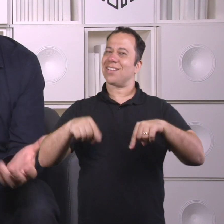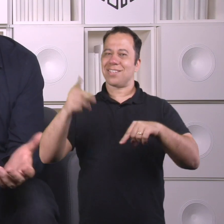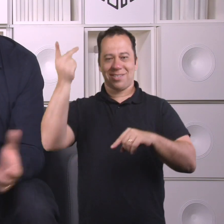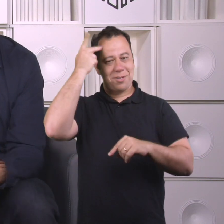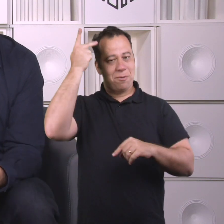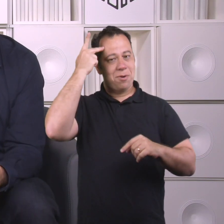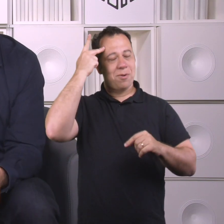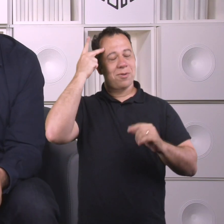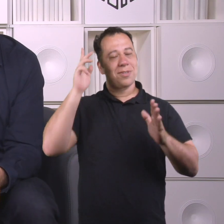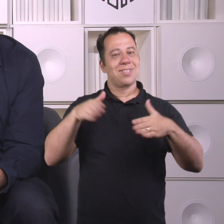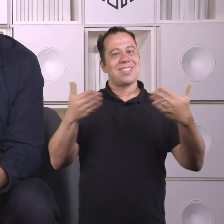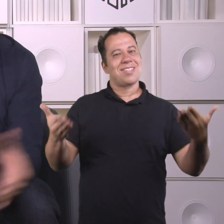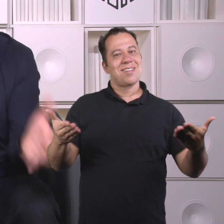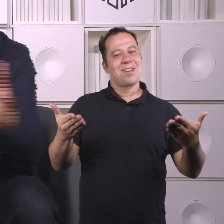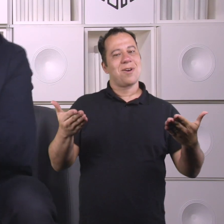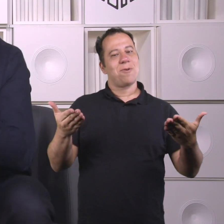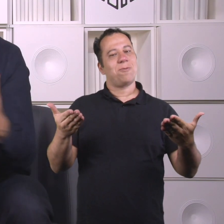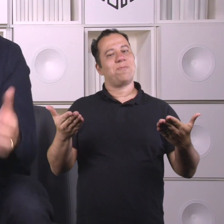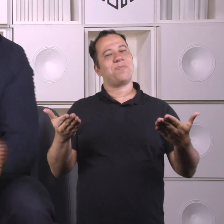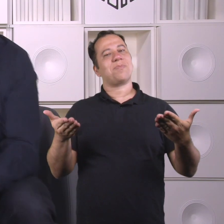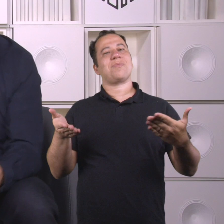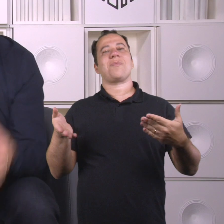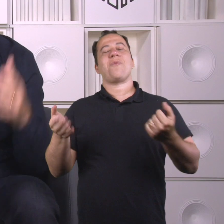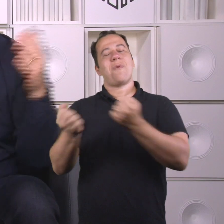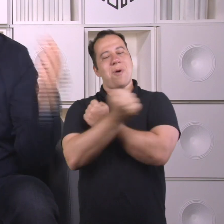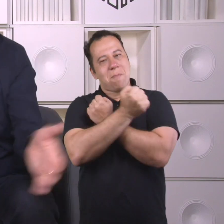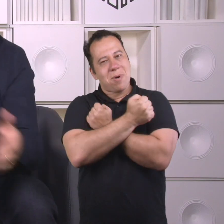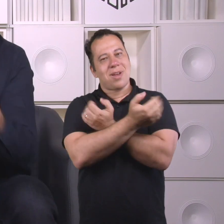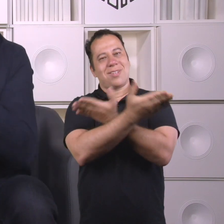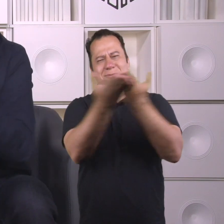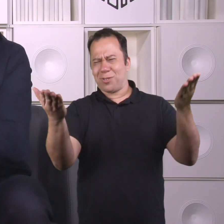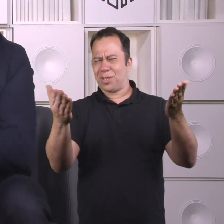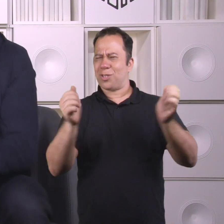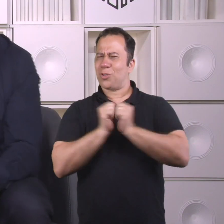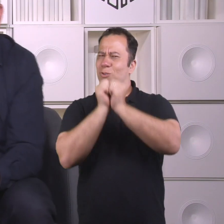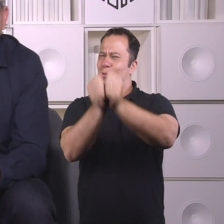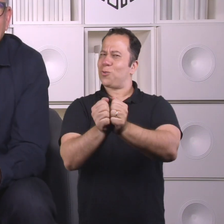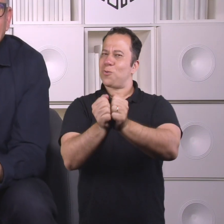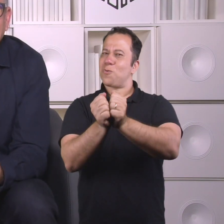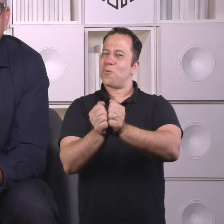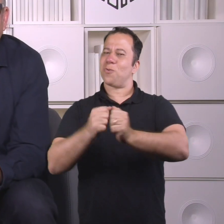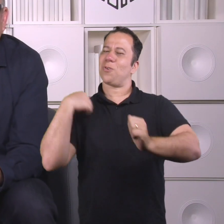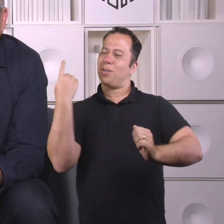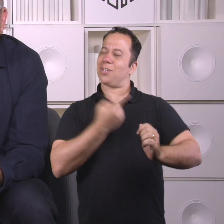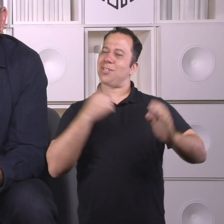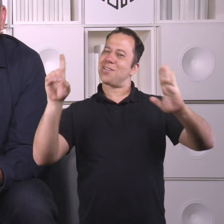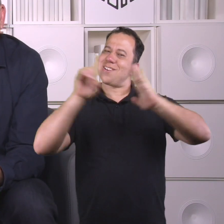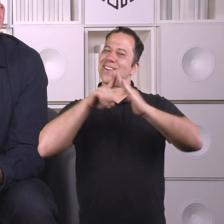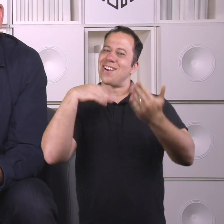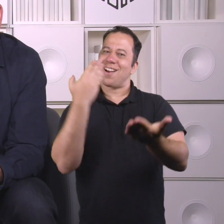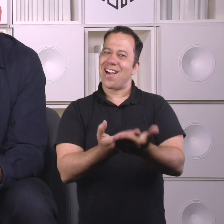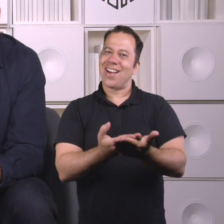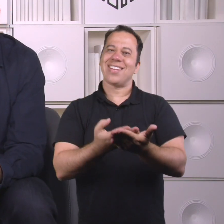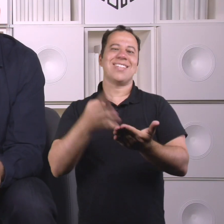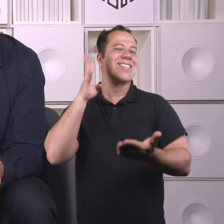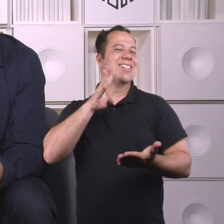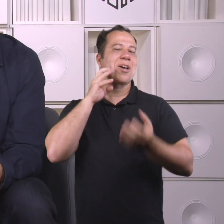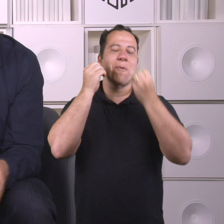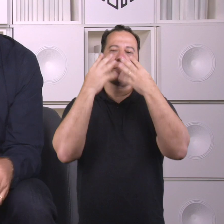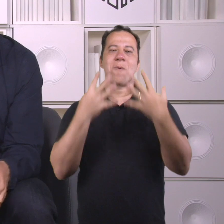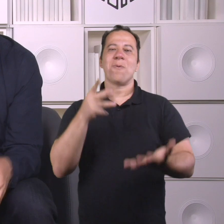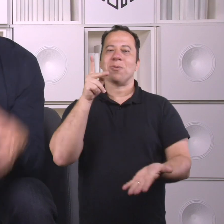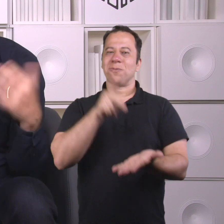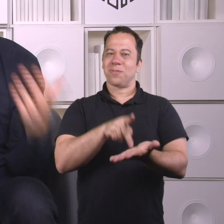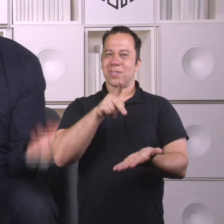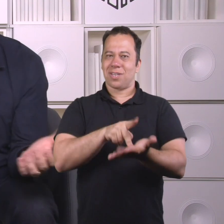que estão agora residindo em São Paulo, eles se encontram, seguem o Casa, participam. Então é muito, muito bom ver